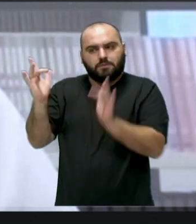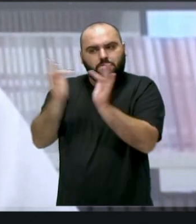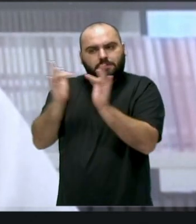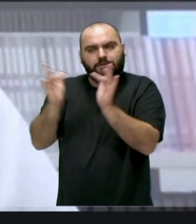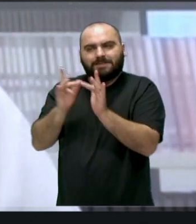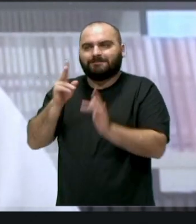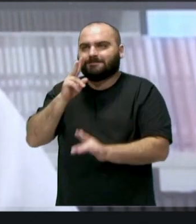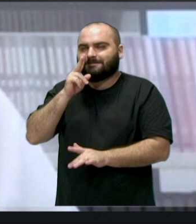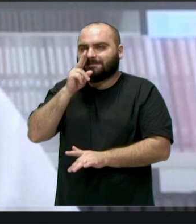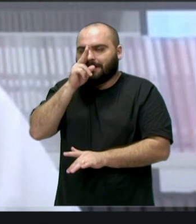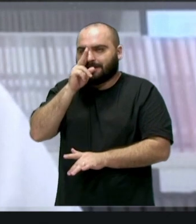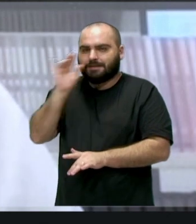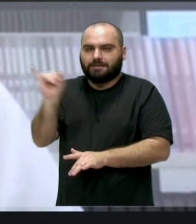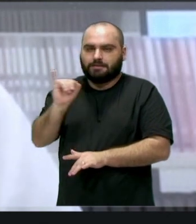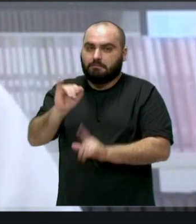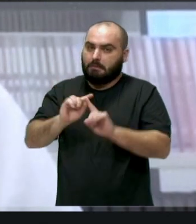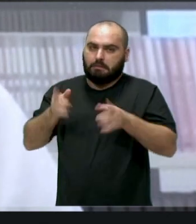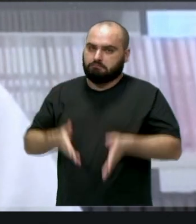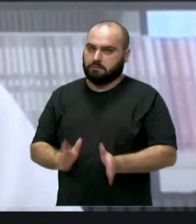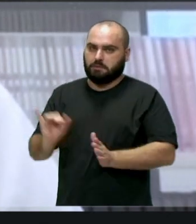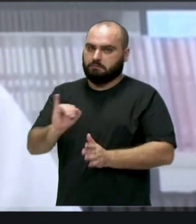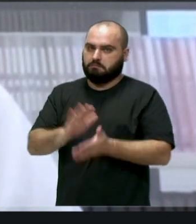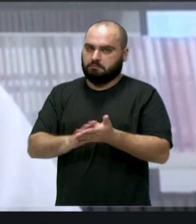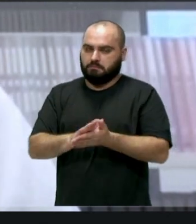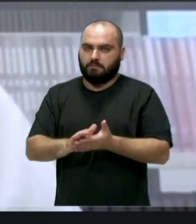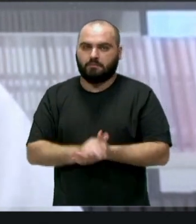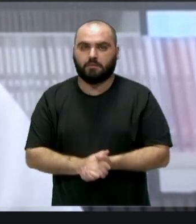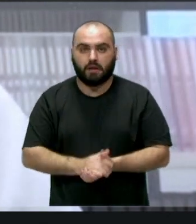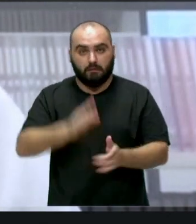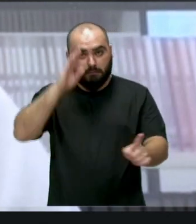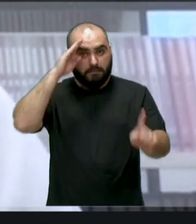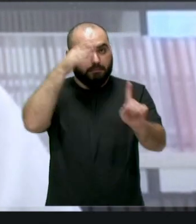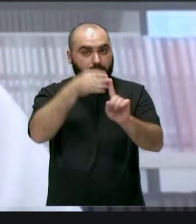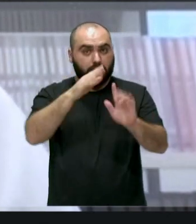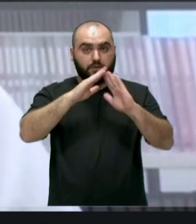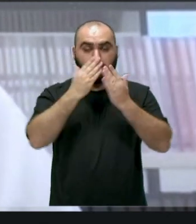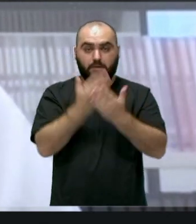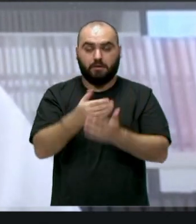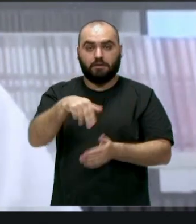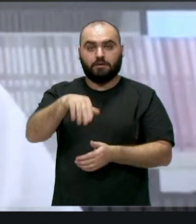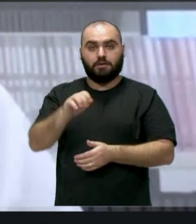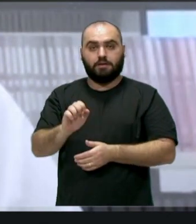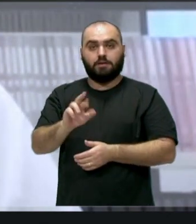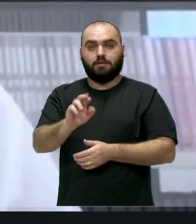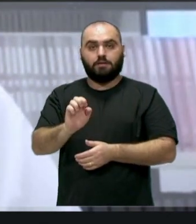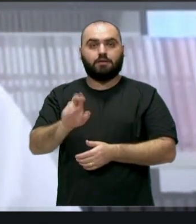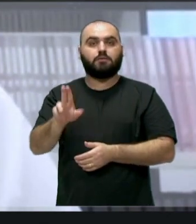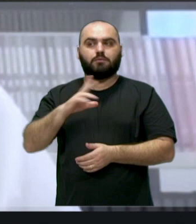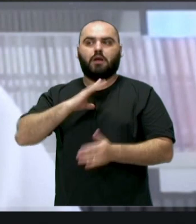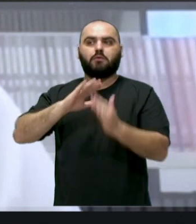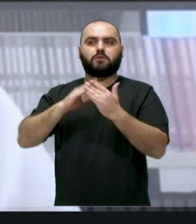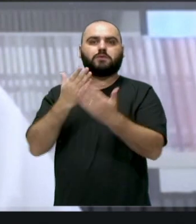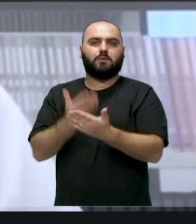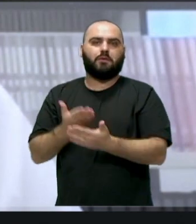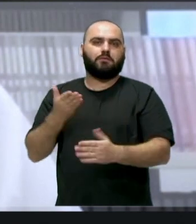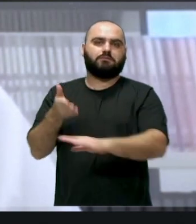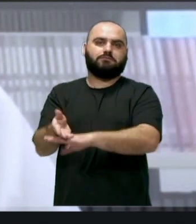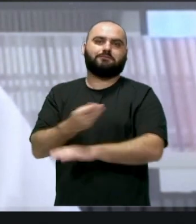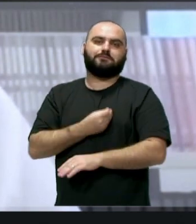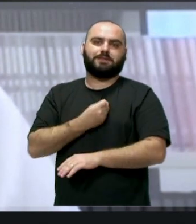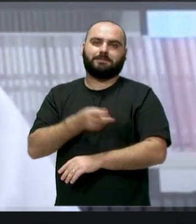com Itajaí, muito embora não tenha nascido aí. E principalmente no Colégio Nero Ramos, onde eu estudei até a 8ª série. Então, de certa